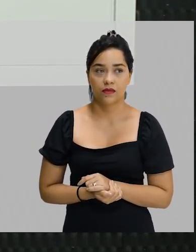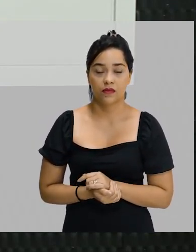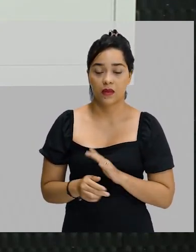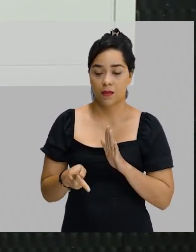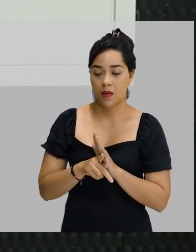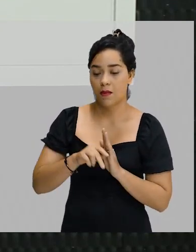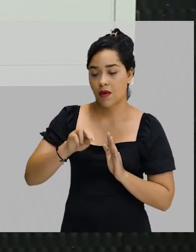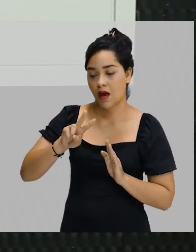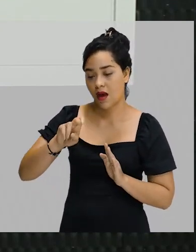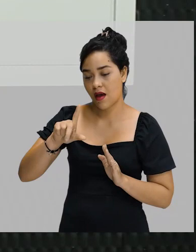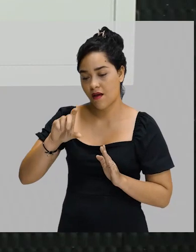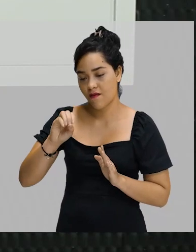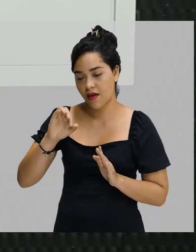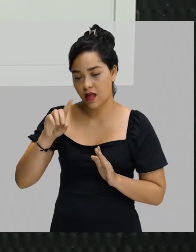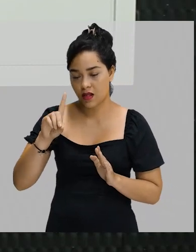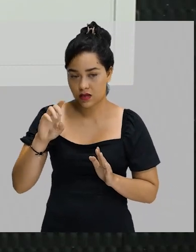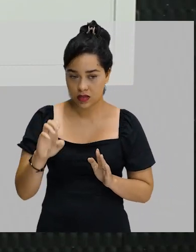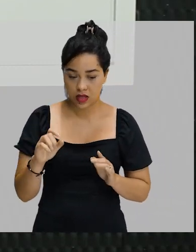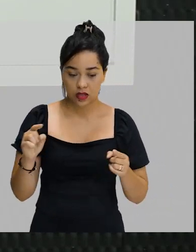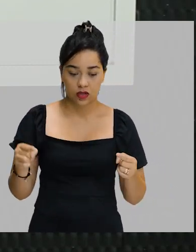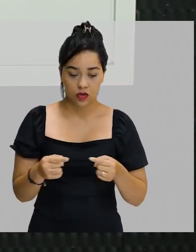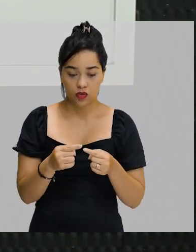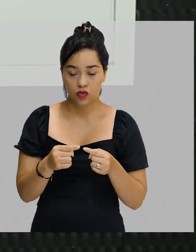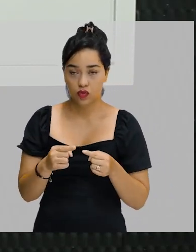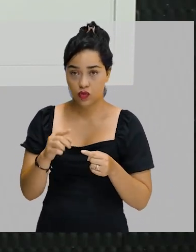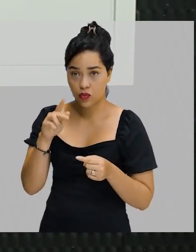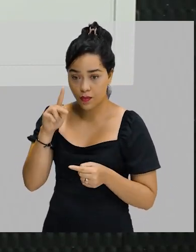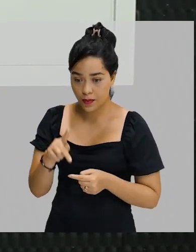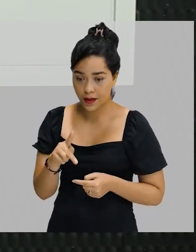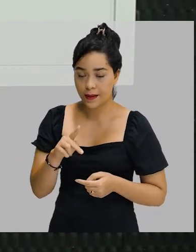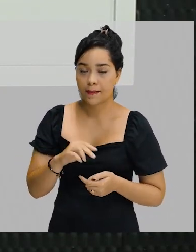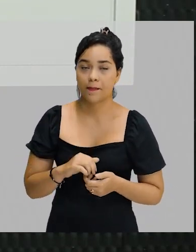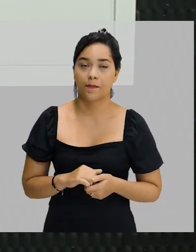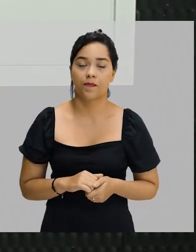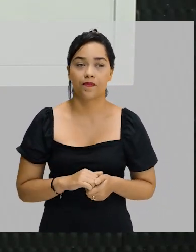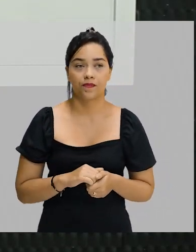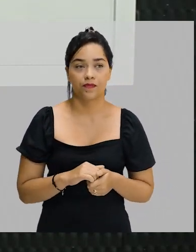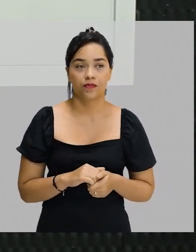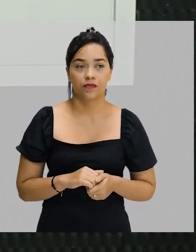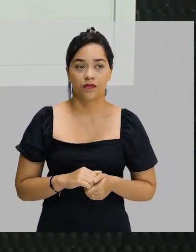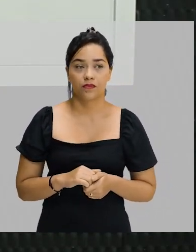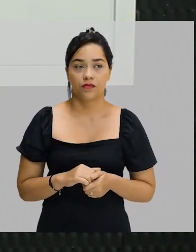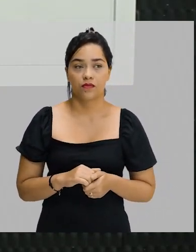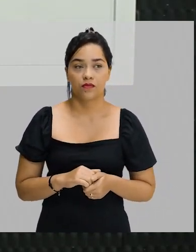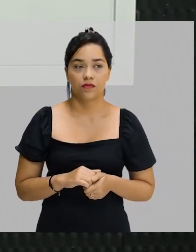a velocidade aqui, ó, de acordo com o ponto P. Okay?